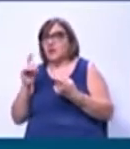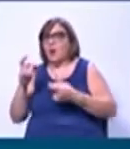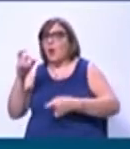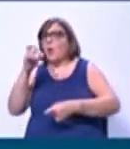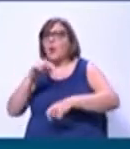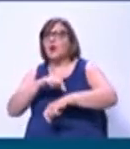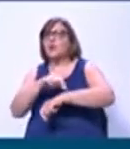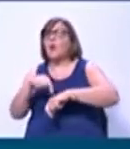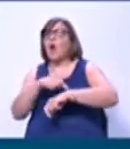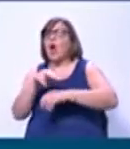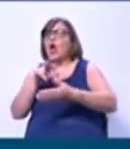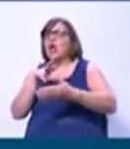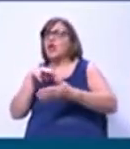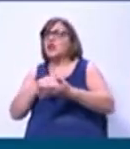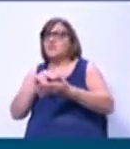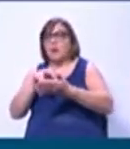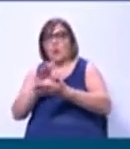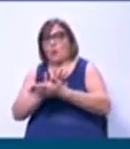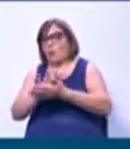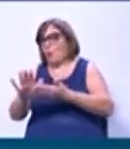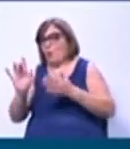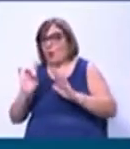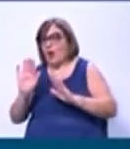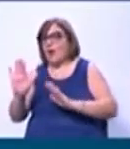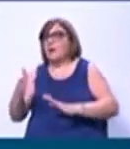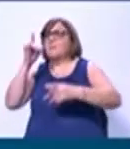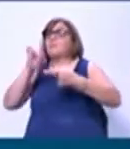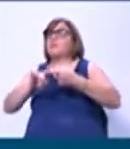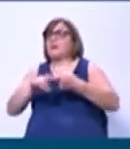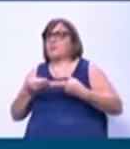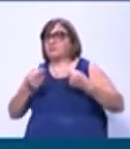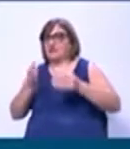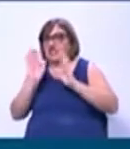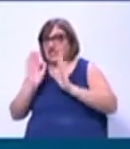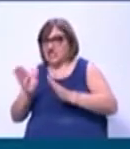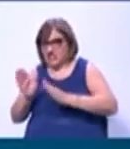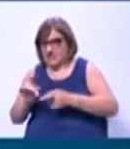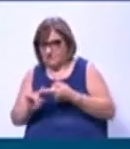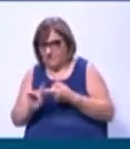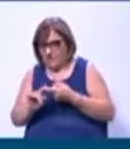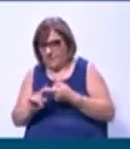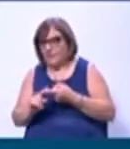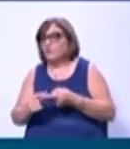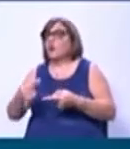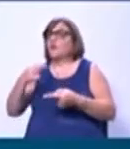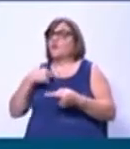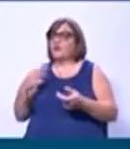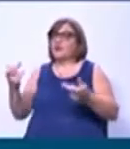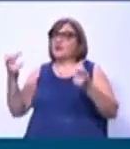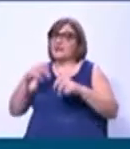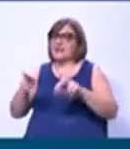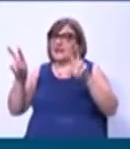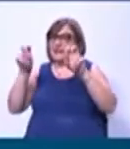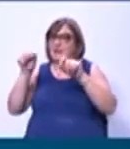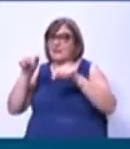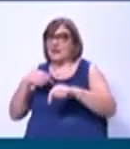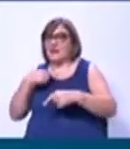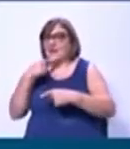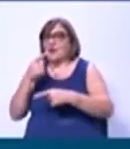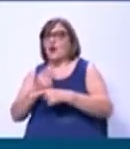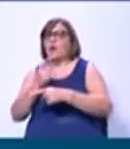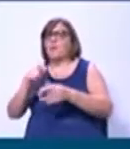horas expectáveis, não é? Pronto, primeiro mito desfeito. Fui eu que quis trazer este tema para aqui, posso já